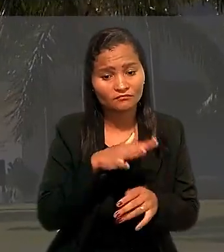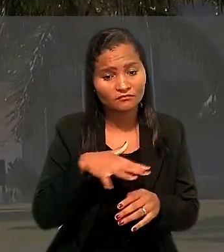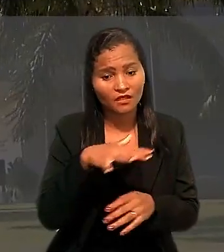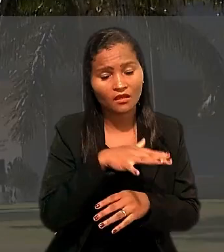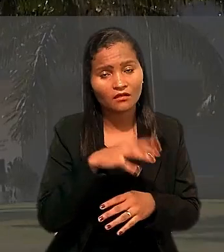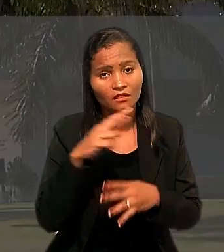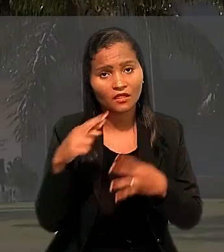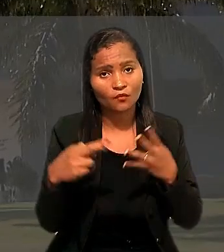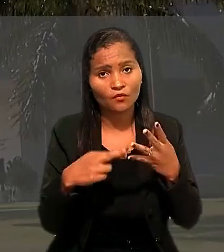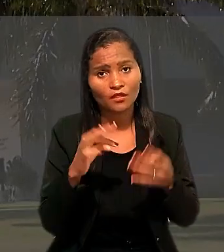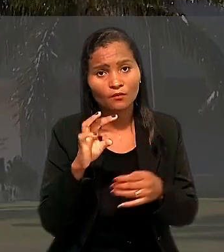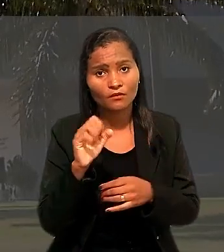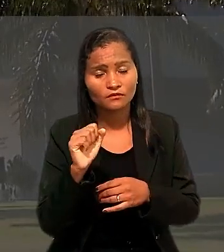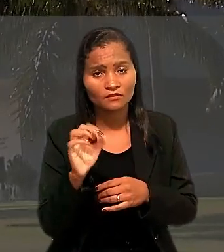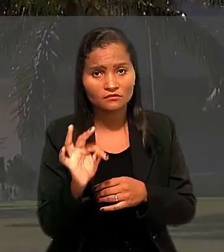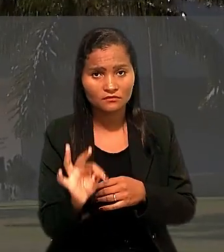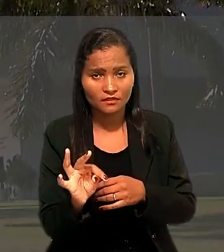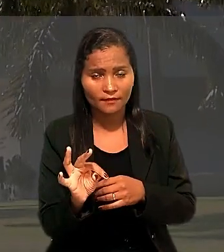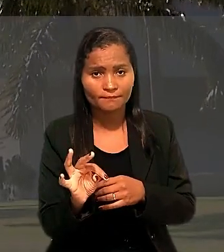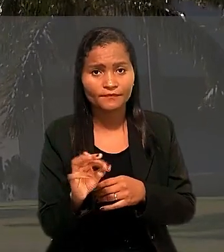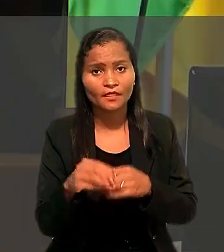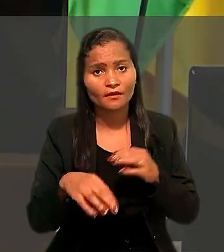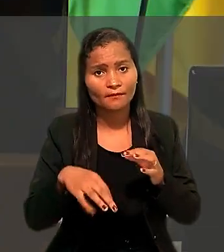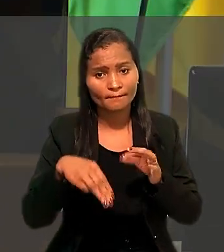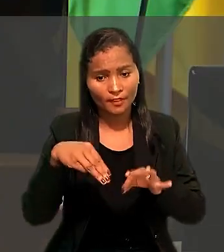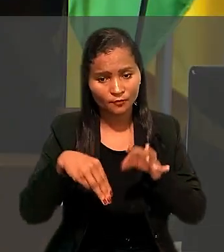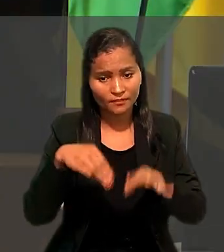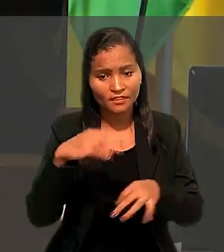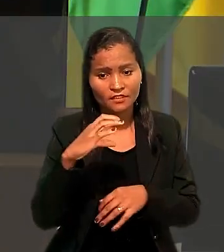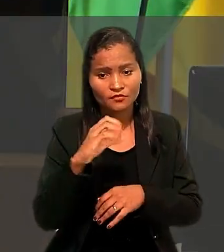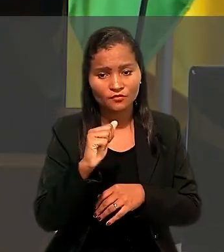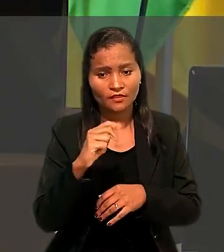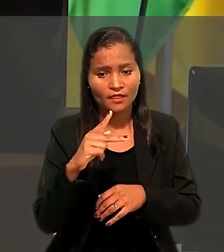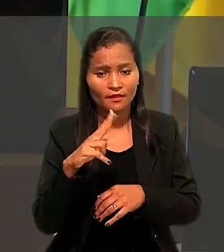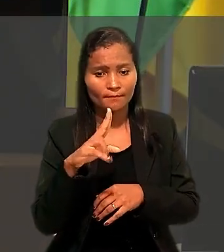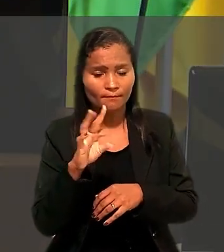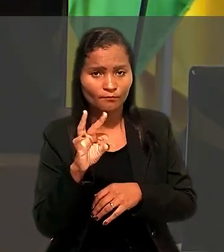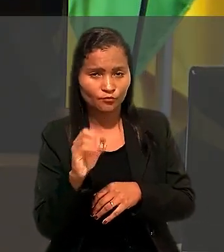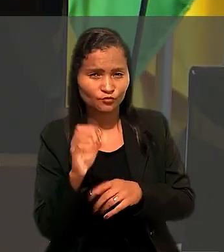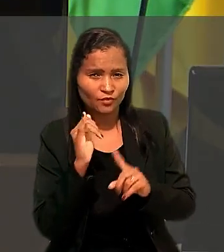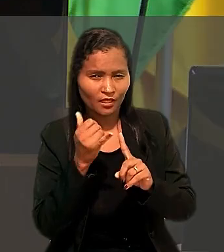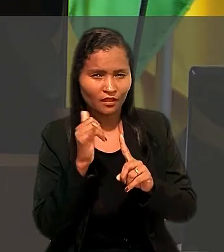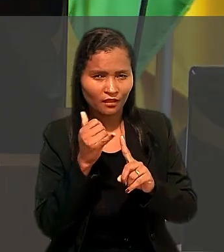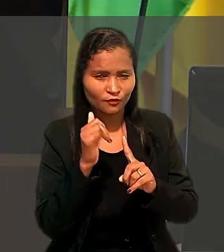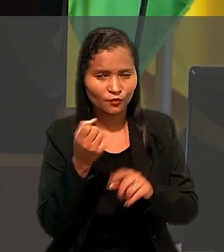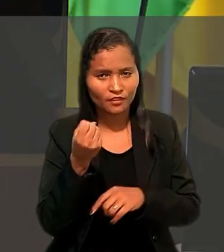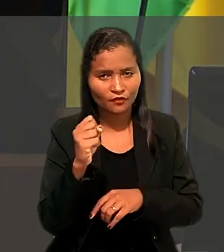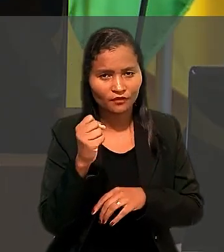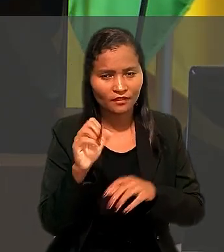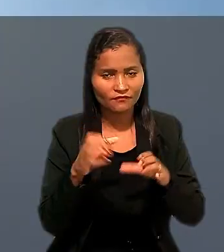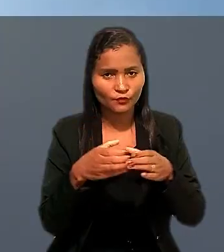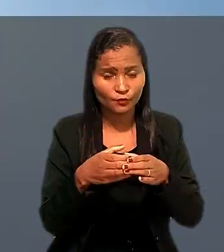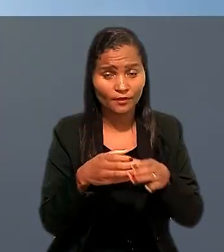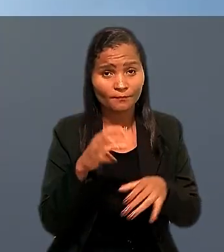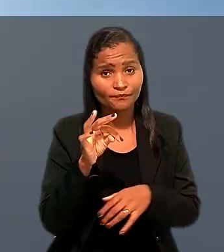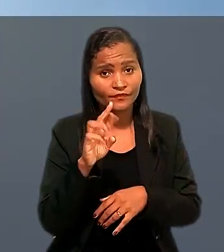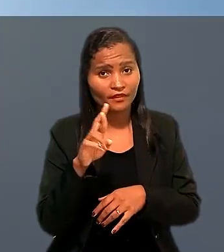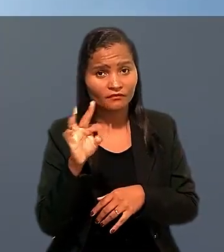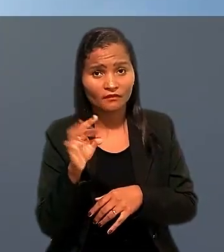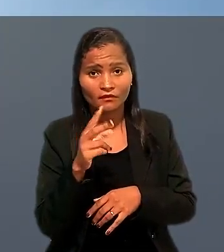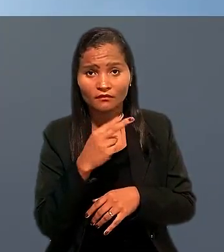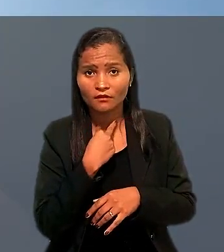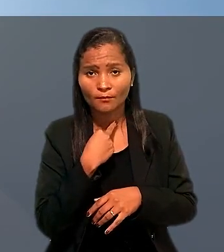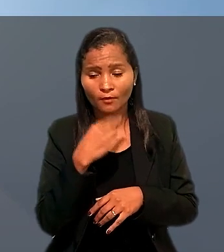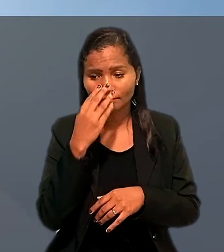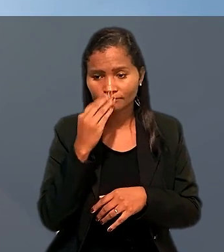da categoria recorreu ao Tribunal Superior do Trabalho. Para o ministro Caputo Bastos, relator do caso na 8ª turma, o TRT não